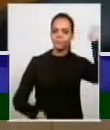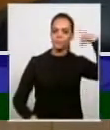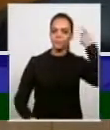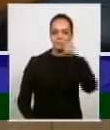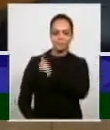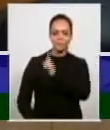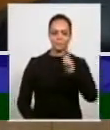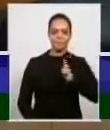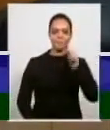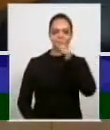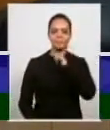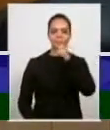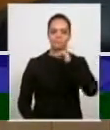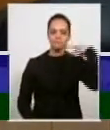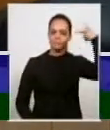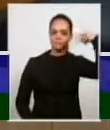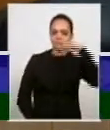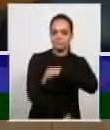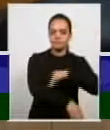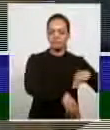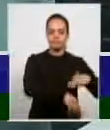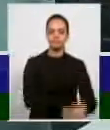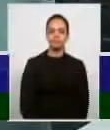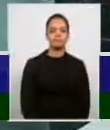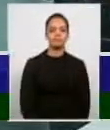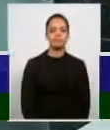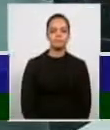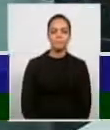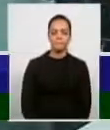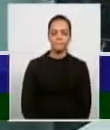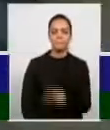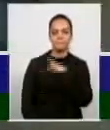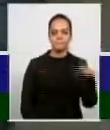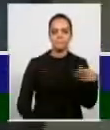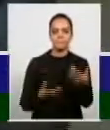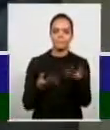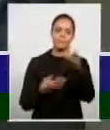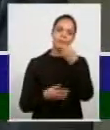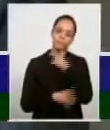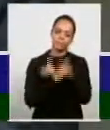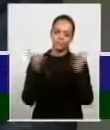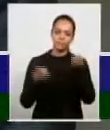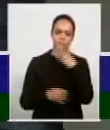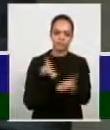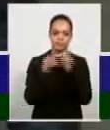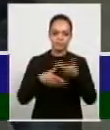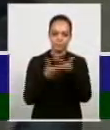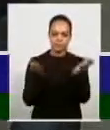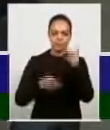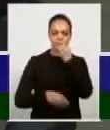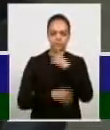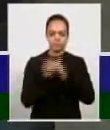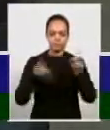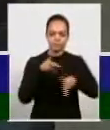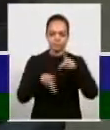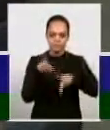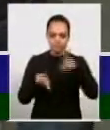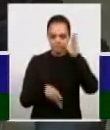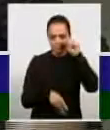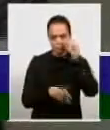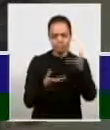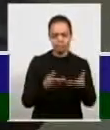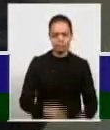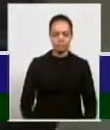vereadora Gláucia, Zezinho e vereadora Michele Bretas. Senhor presidente, muito bom dia a todos, bom dia à população que nos